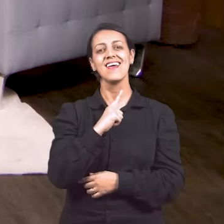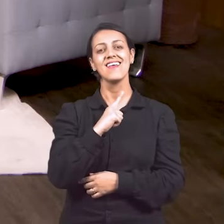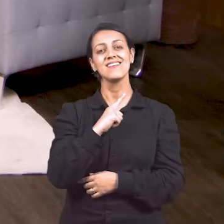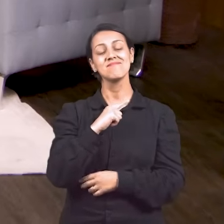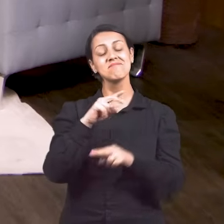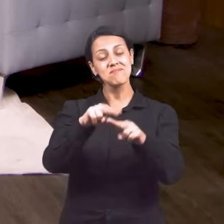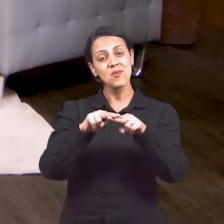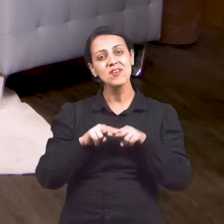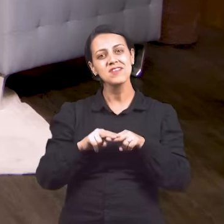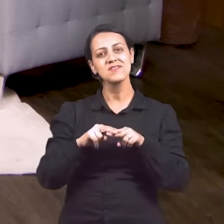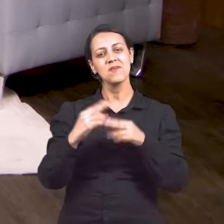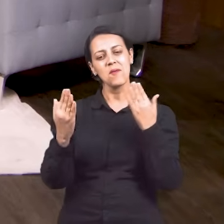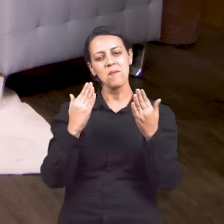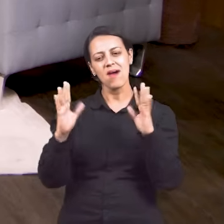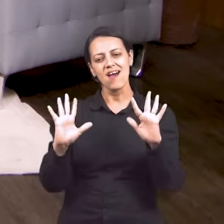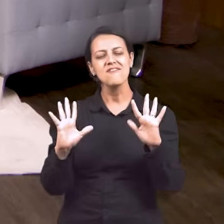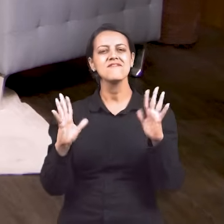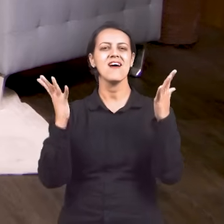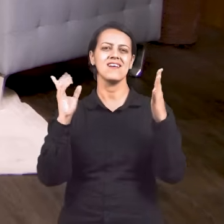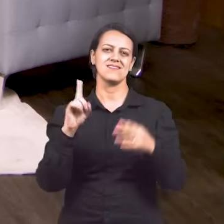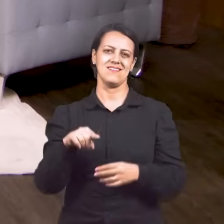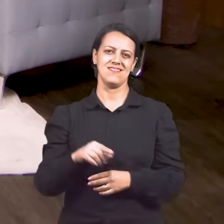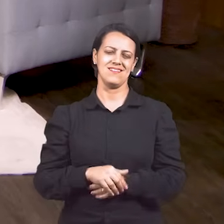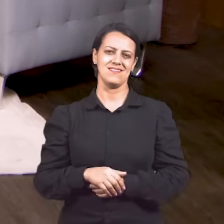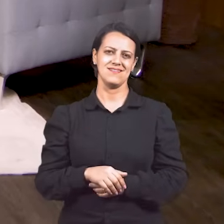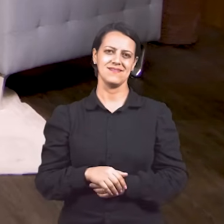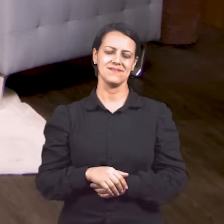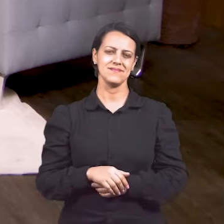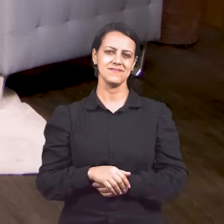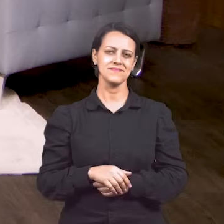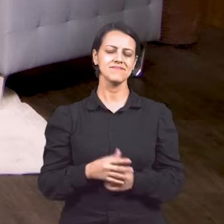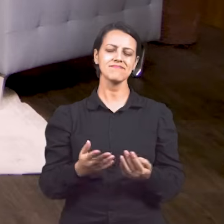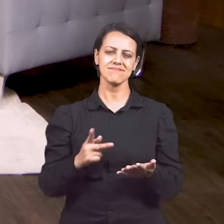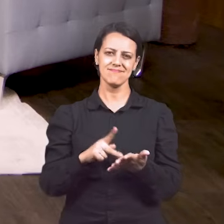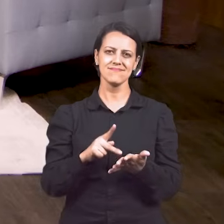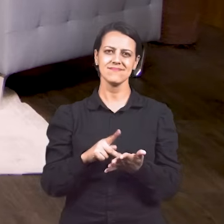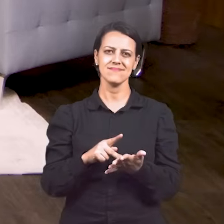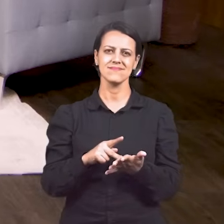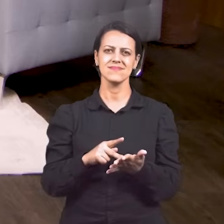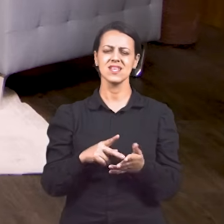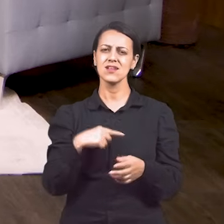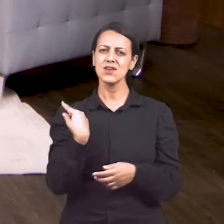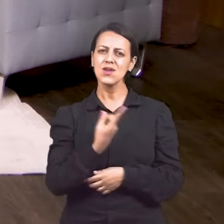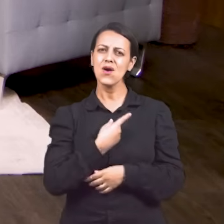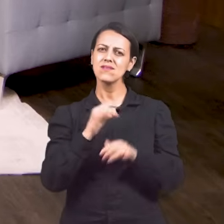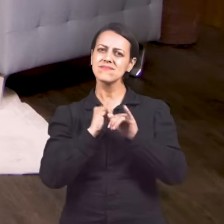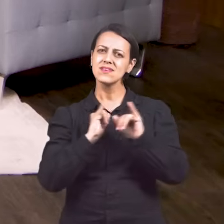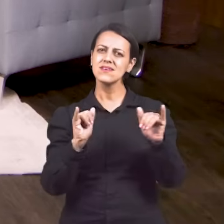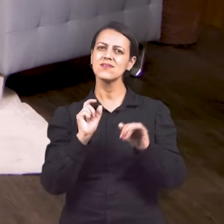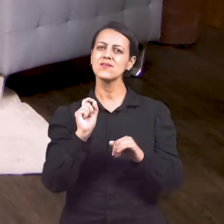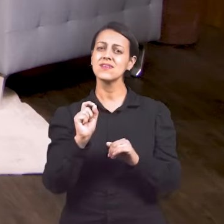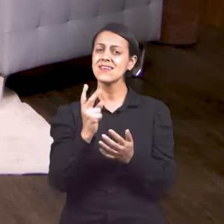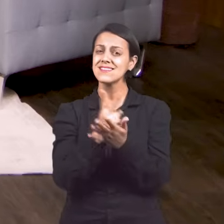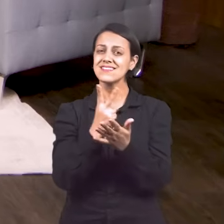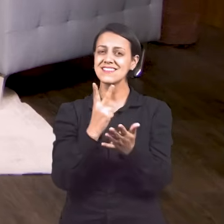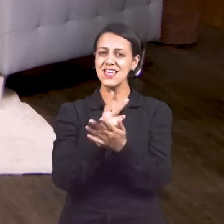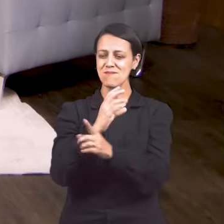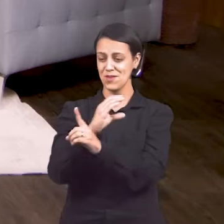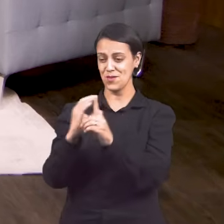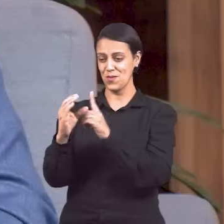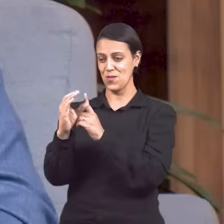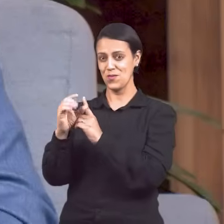culto onde tem salvação. Glória a Deus. E onde tem salvação tem festa. E é sempre bom participar. Na verdade, pastor